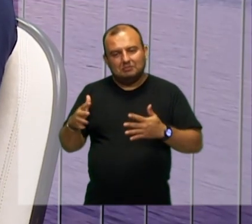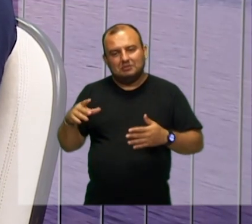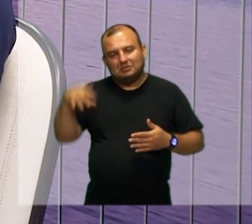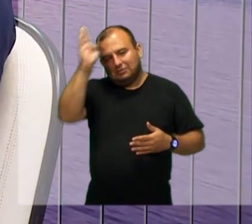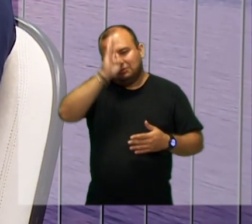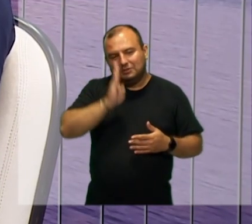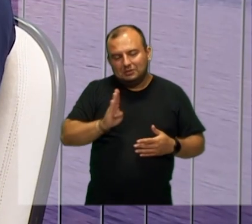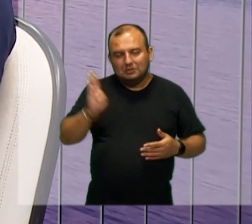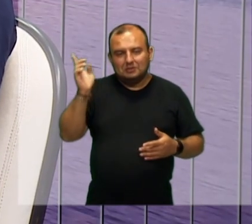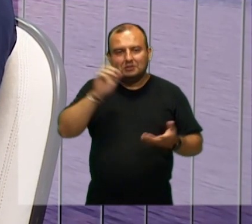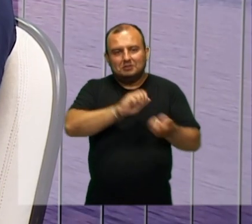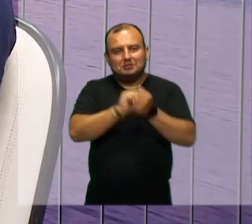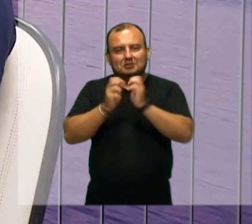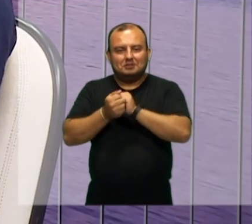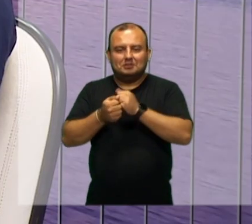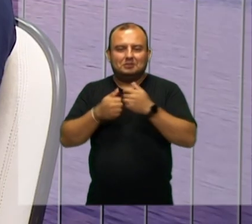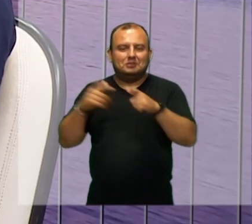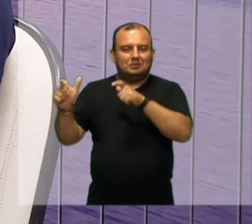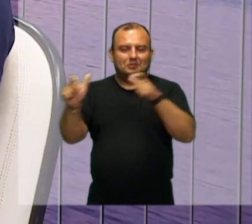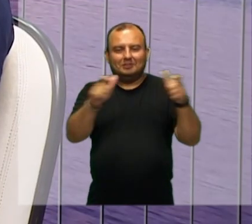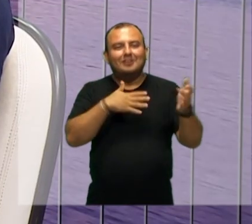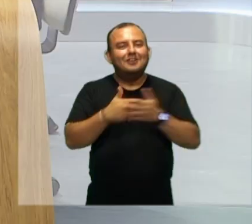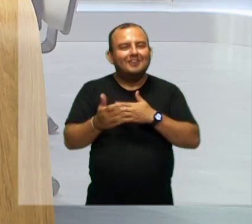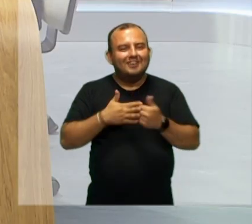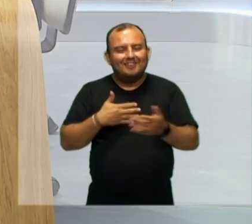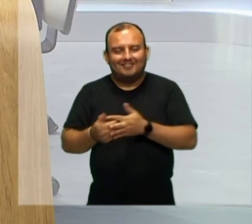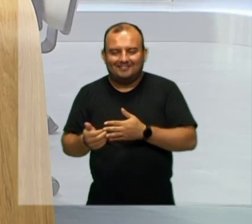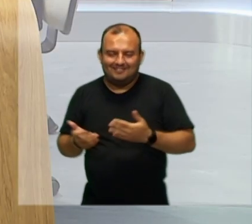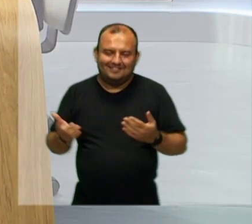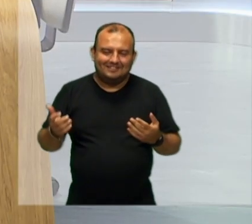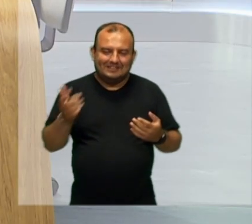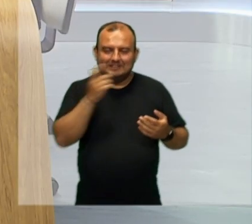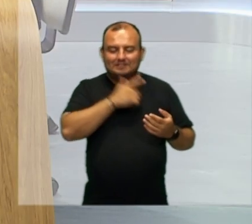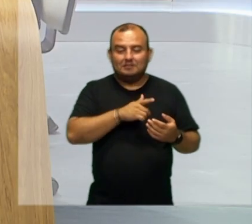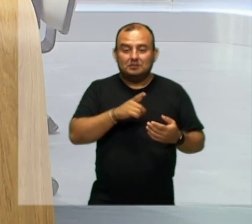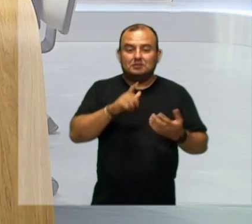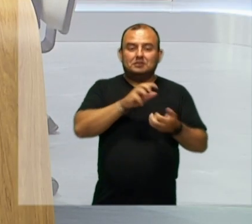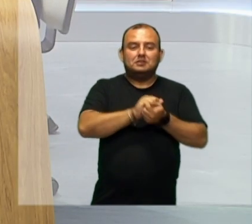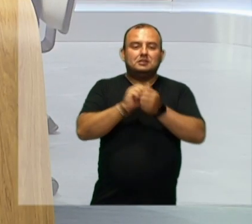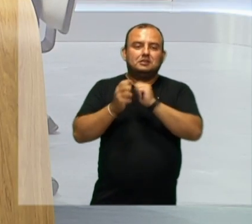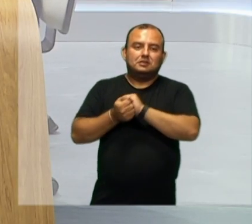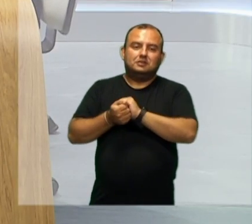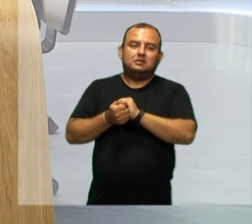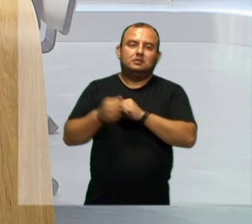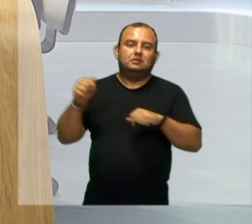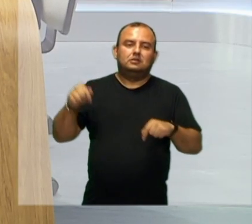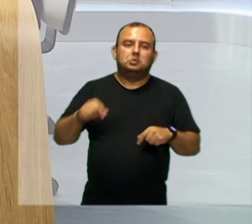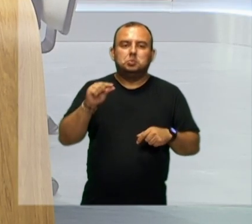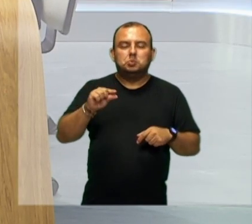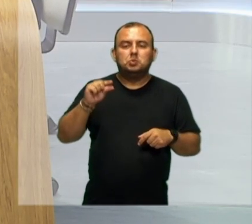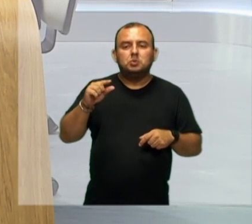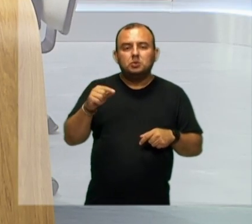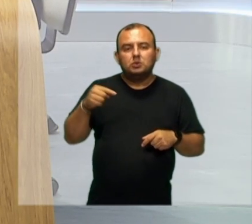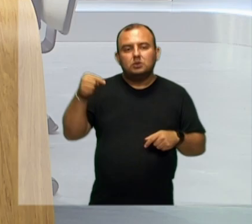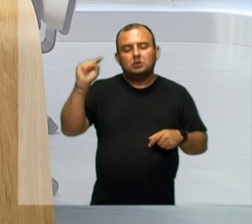brasileiro, né? A gente se adapta em qualquer lugar. Falando em adaptação, agora há pouquinho a gente